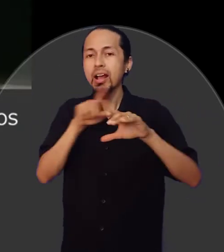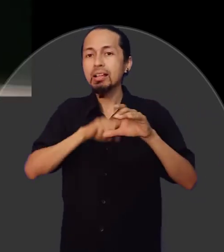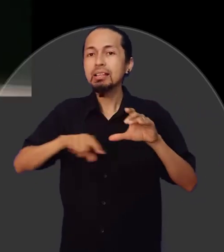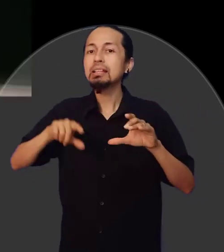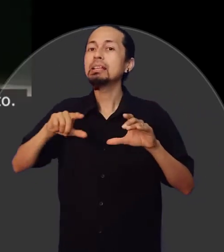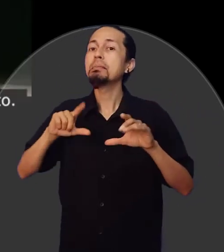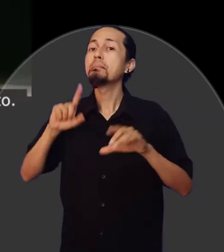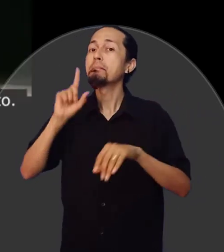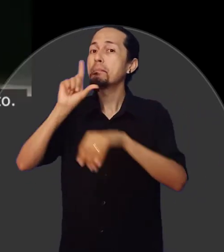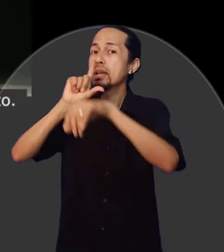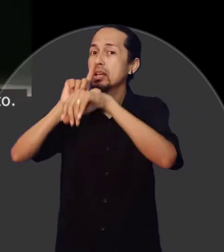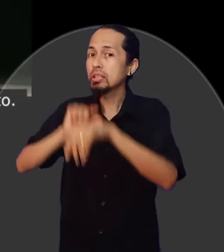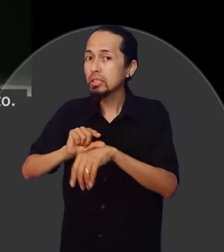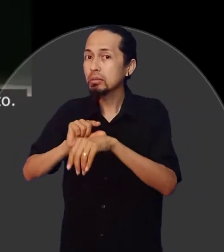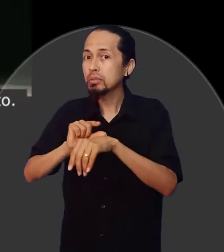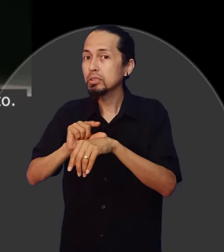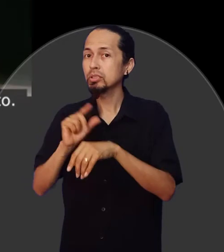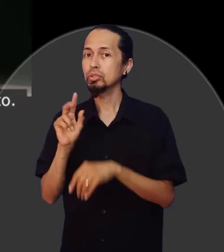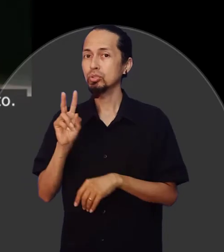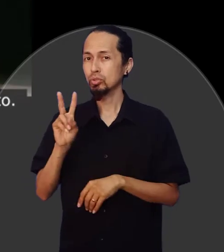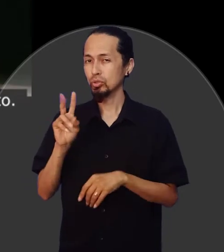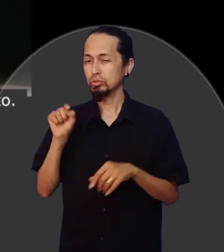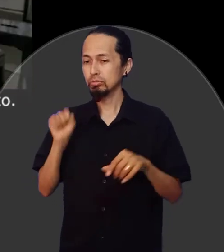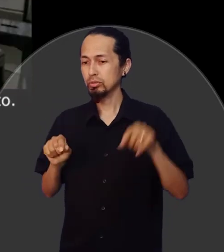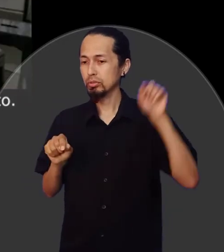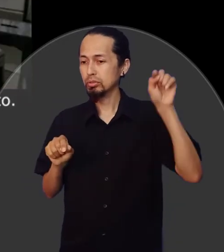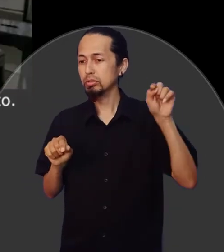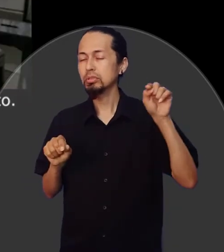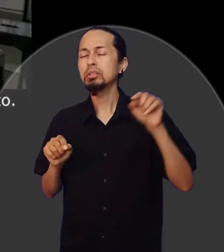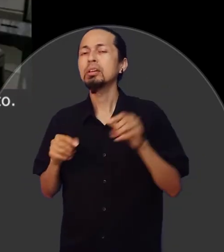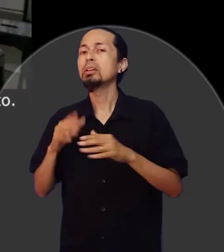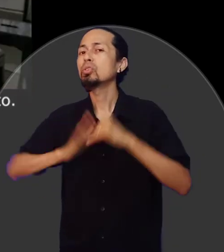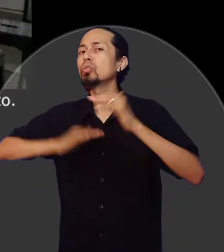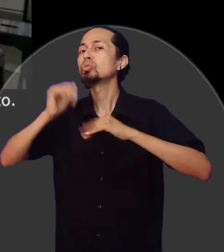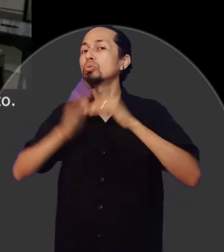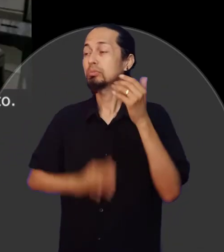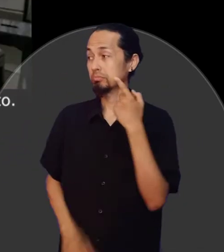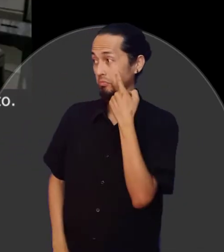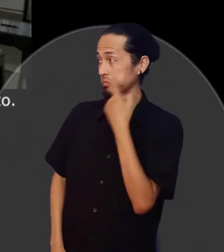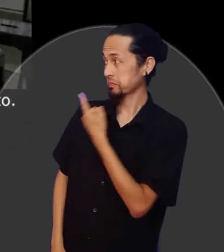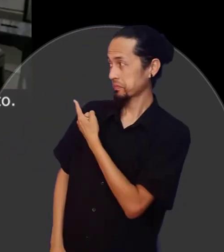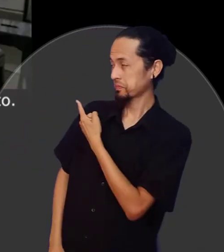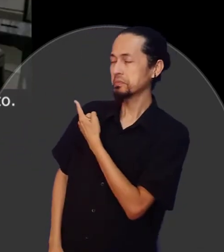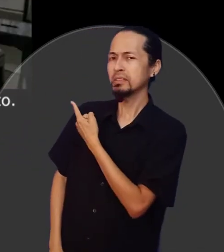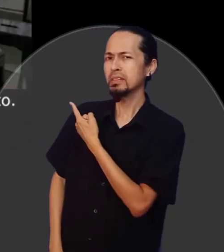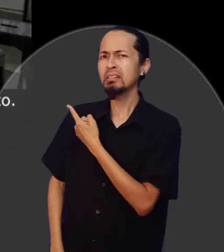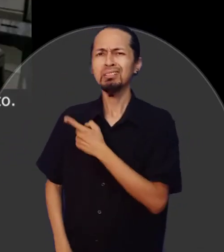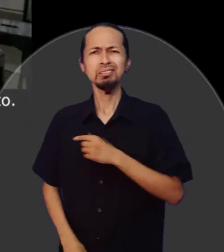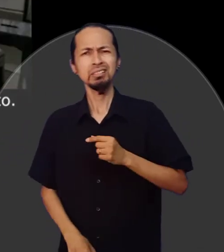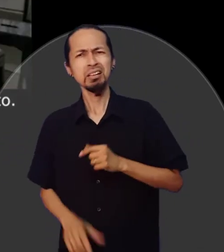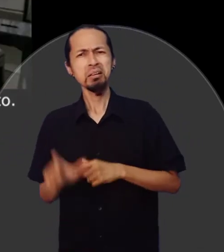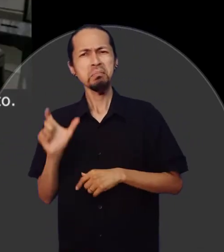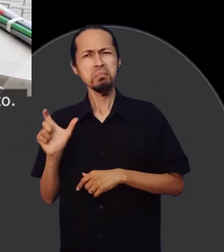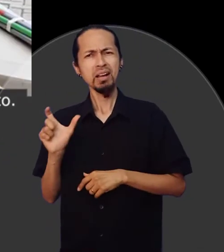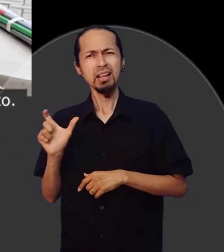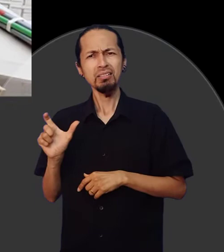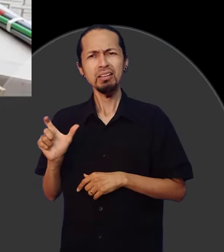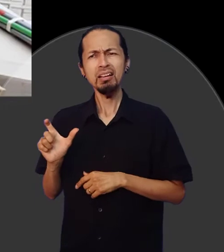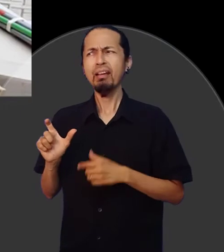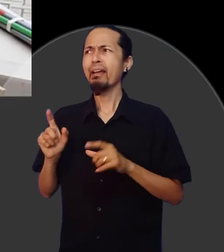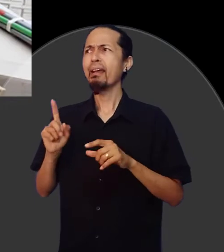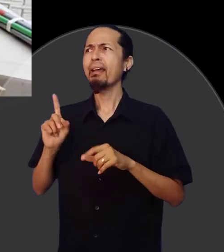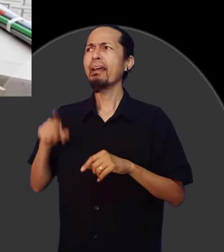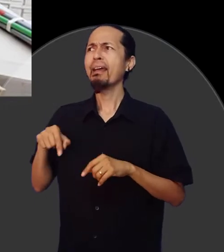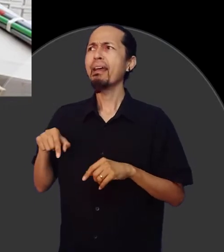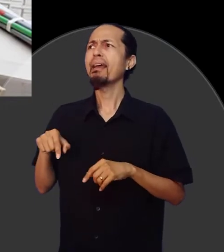desnivelados. Para a situação 1, construímos uma braquistócrona. Braquistócrona é uma palavra de origem grega que significa tempo